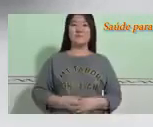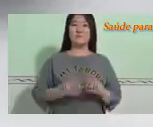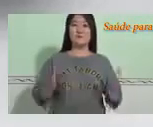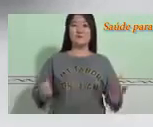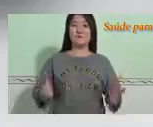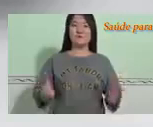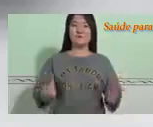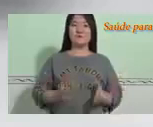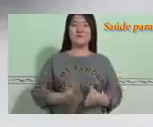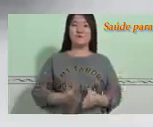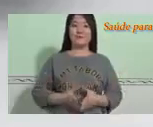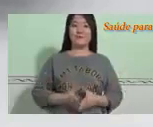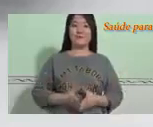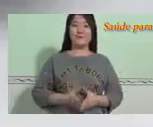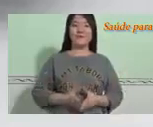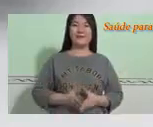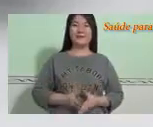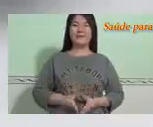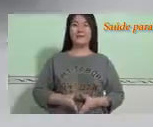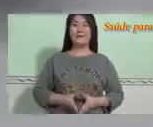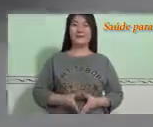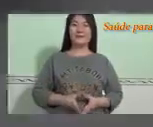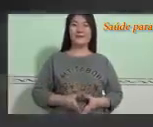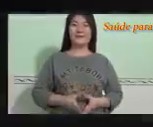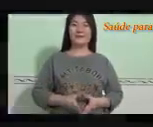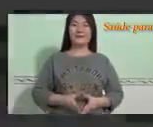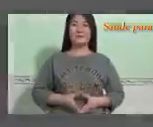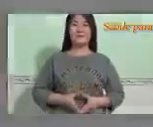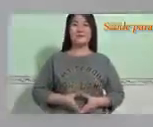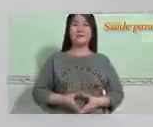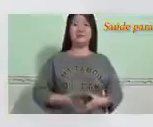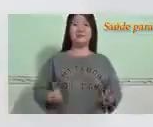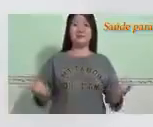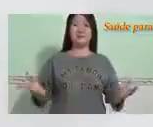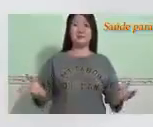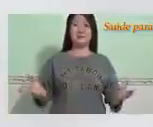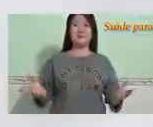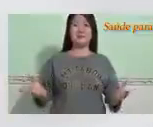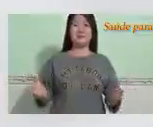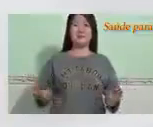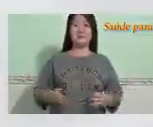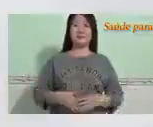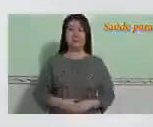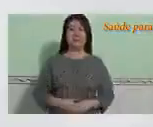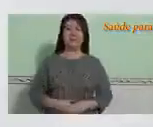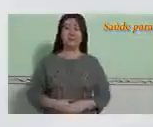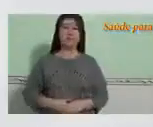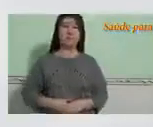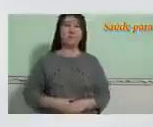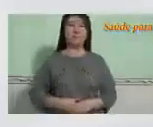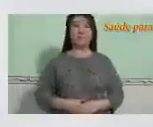devem apagar as luzes da casa e deixar somente um abajur ligado, de preferência, como uma luz laranja, pois